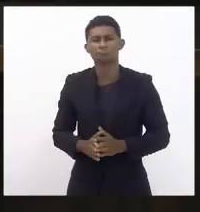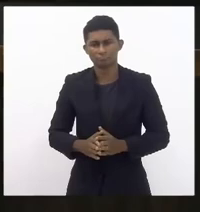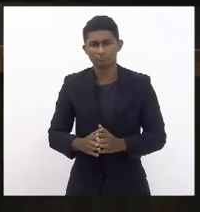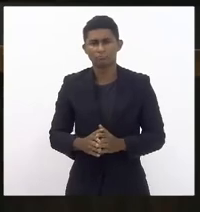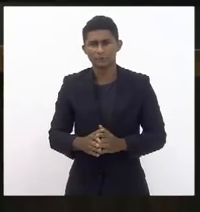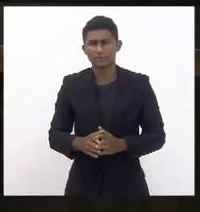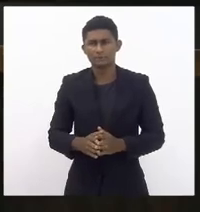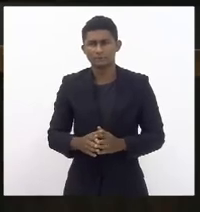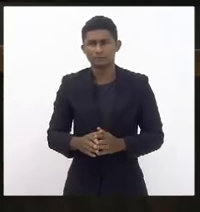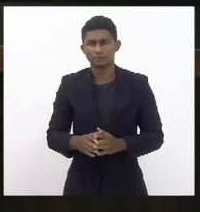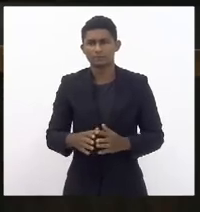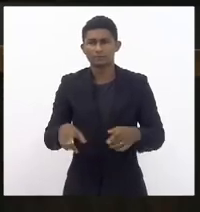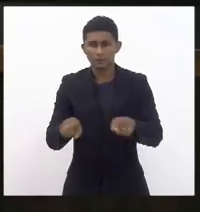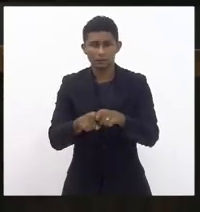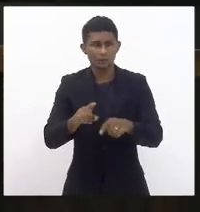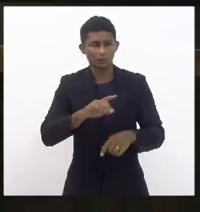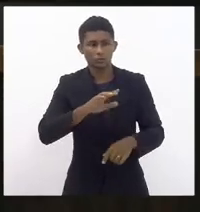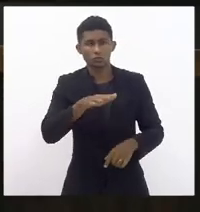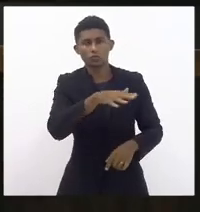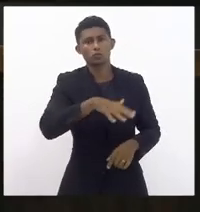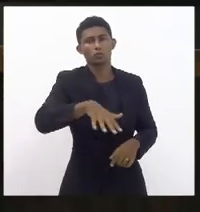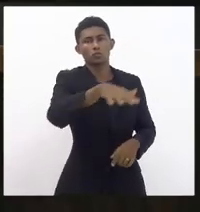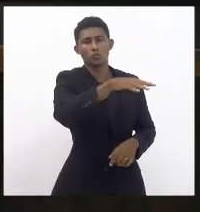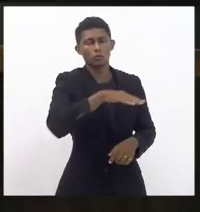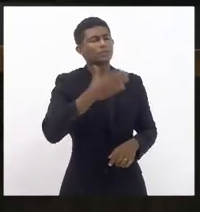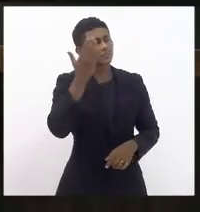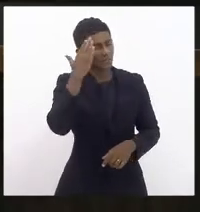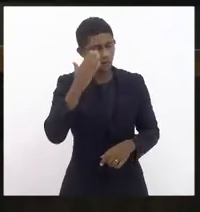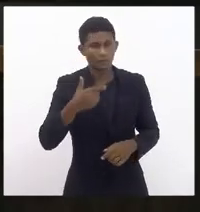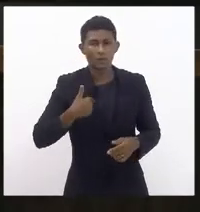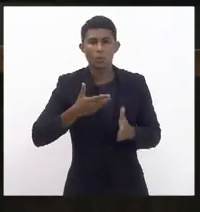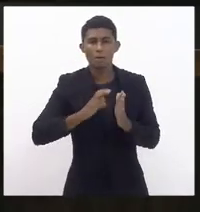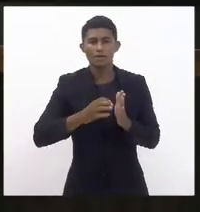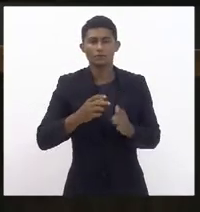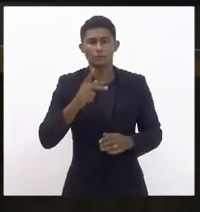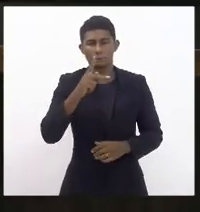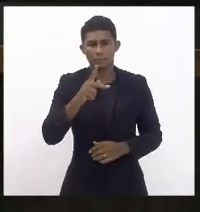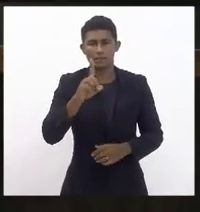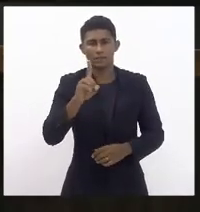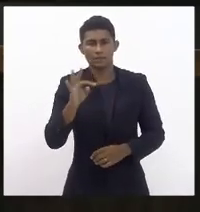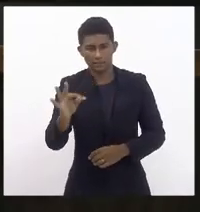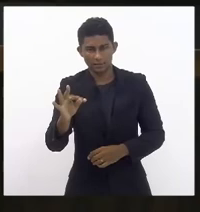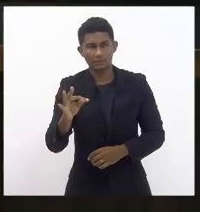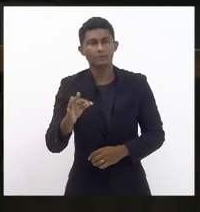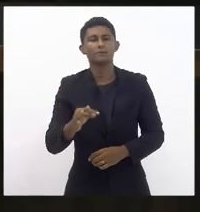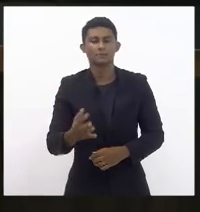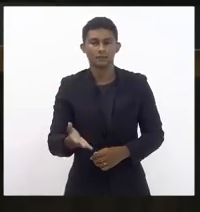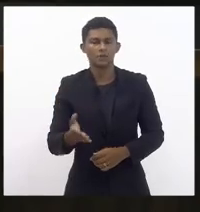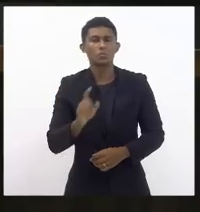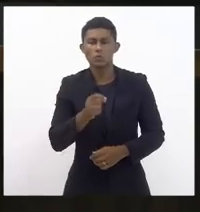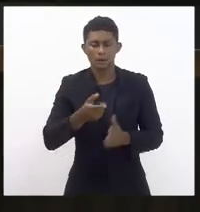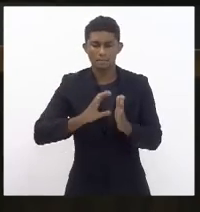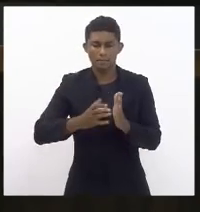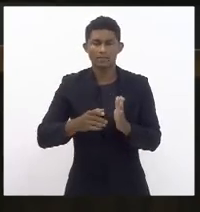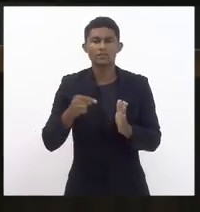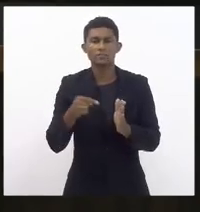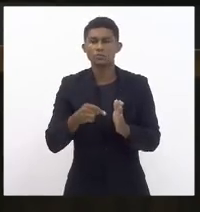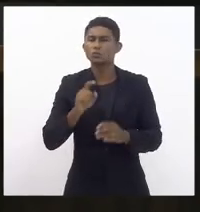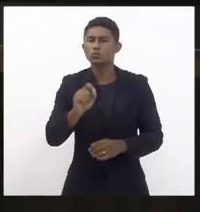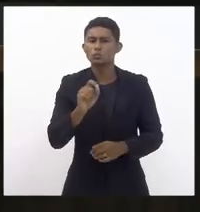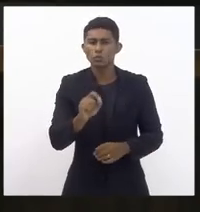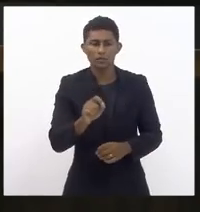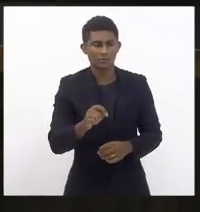todos que acompanham os nossos mandatos sabem que eu sou do PDT um partido que tem um compromisso visceral com